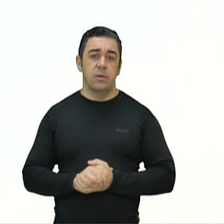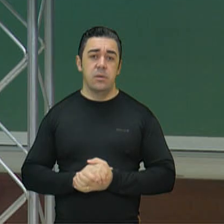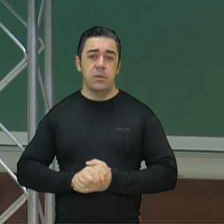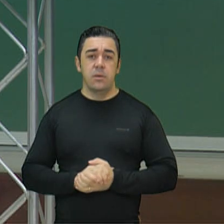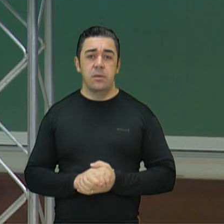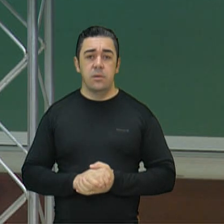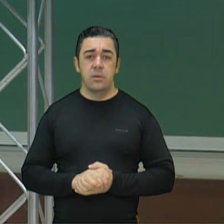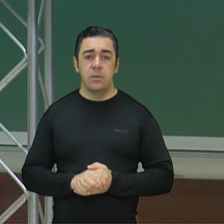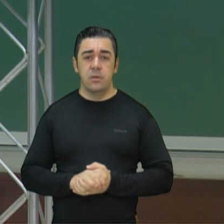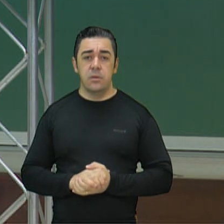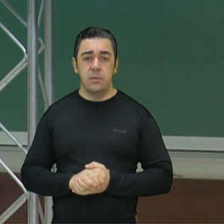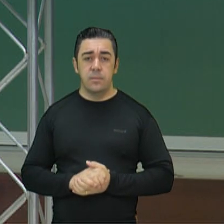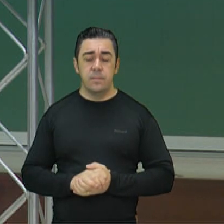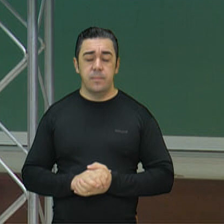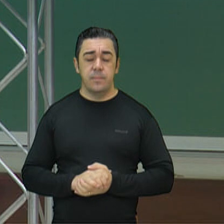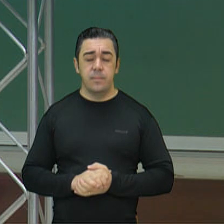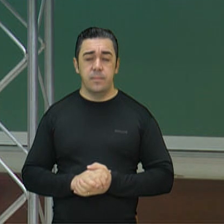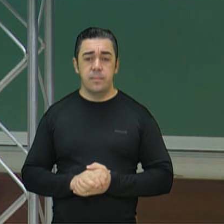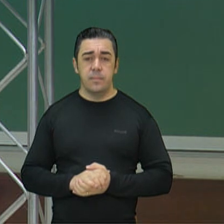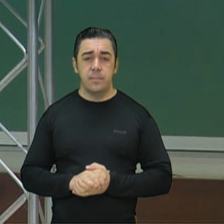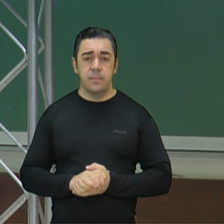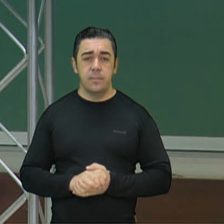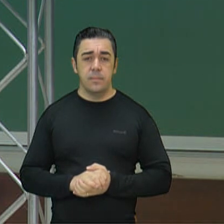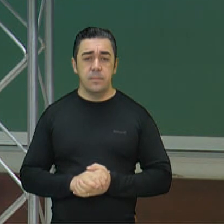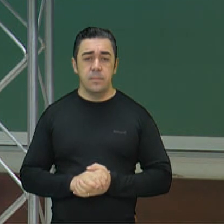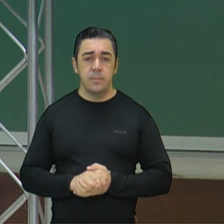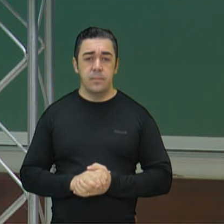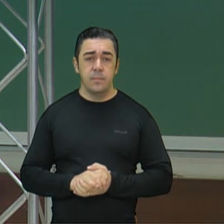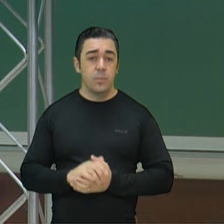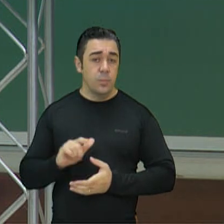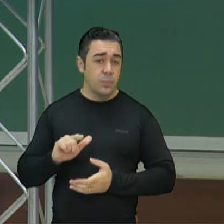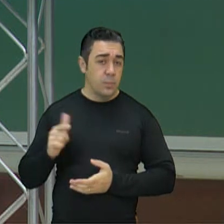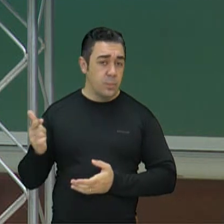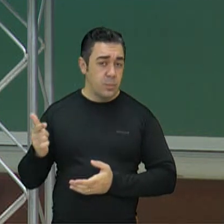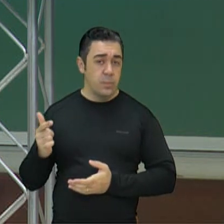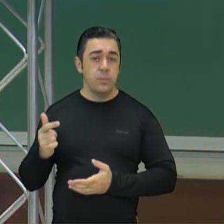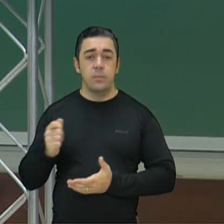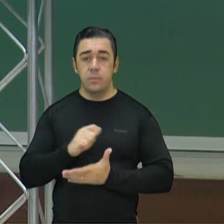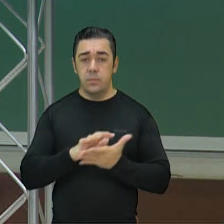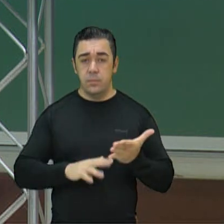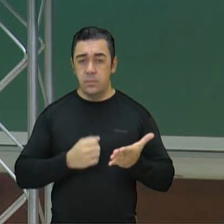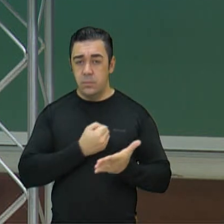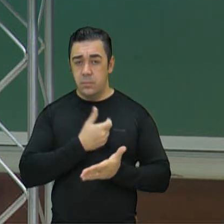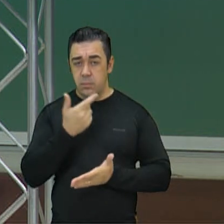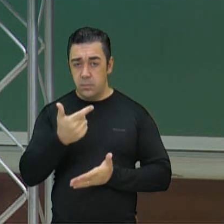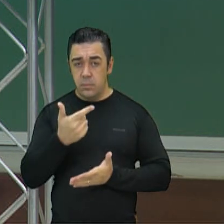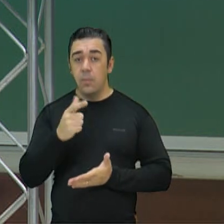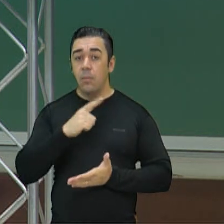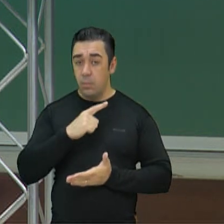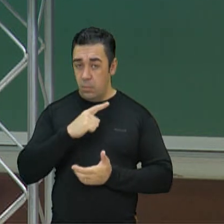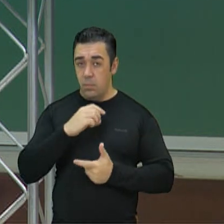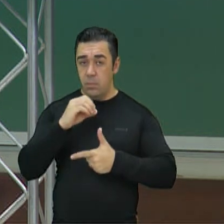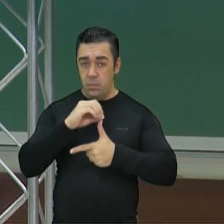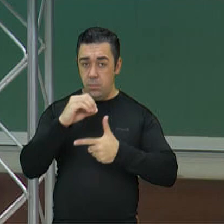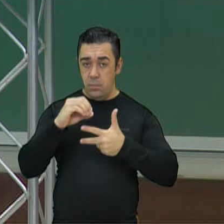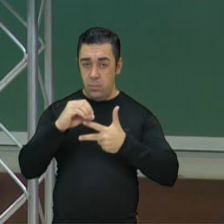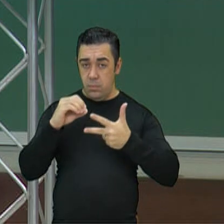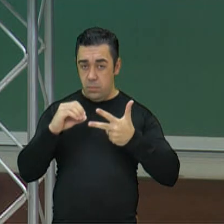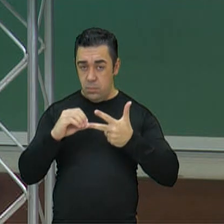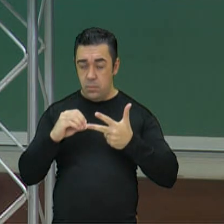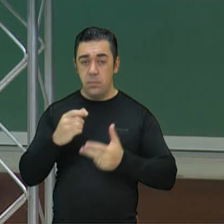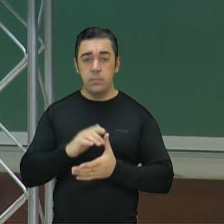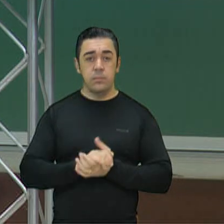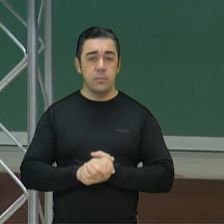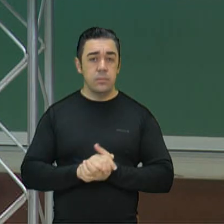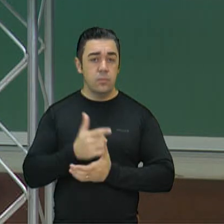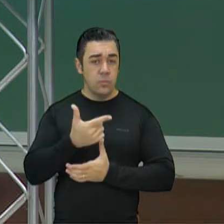correta, certo? Vamos passar aqui para o exercício número 2, esse caiu no Enem, 2009.